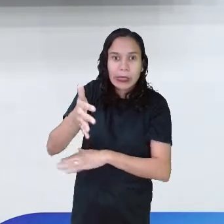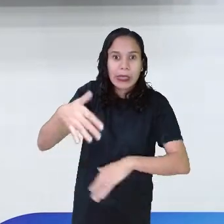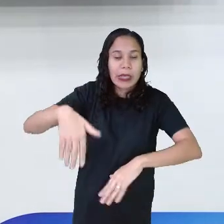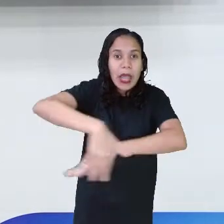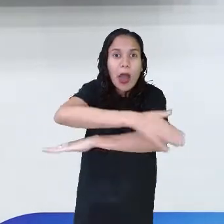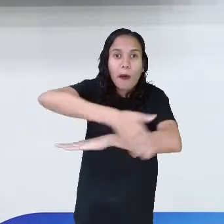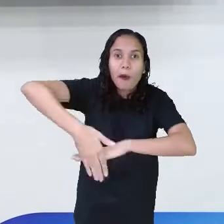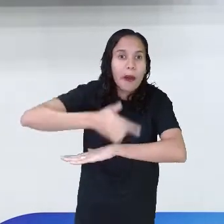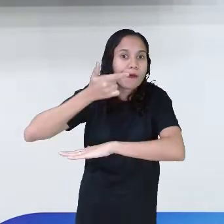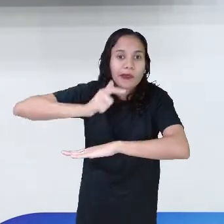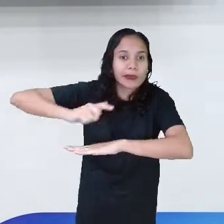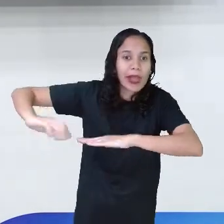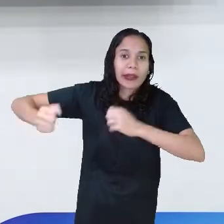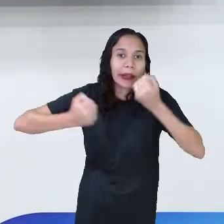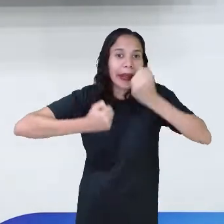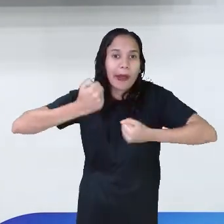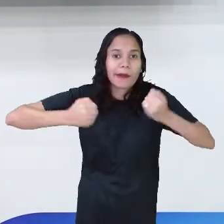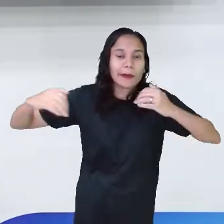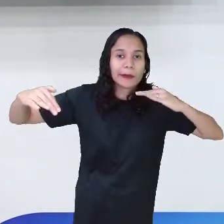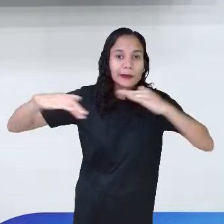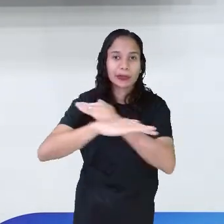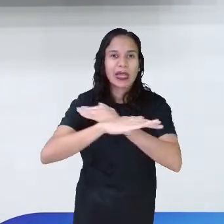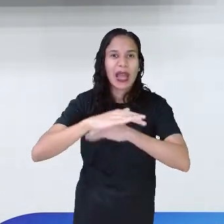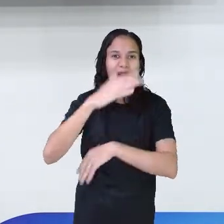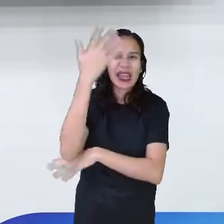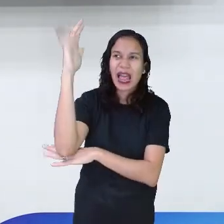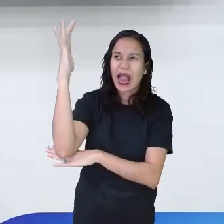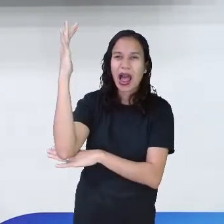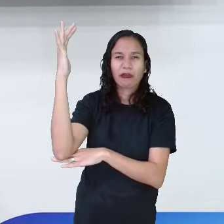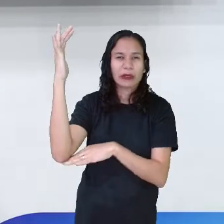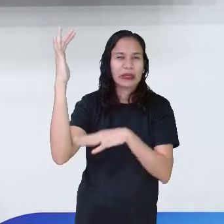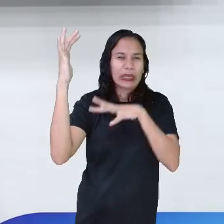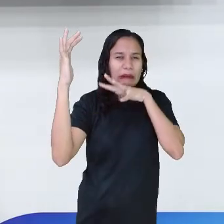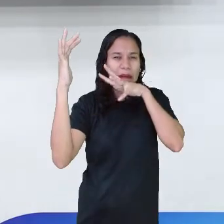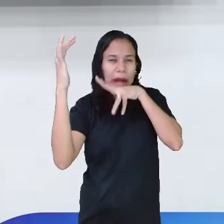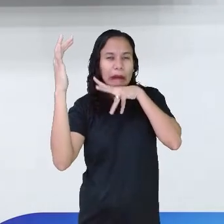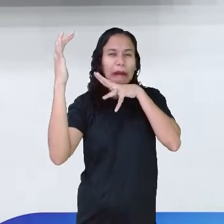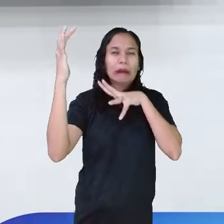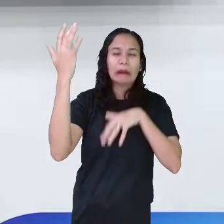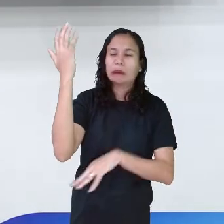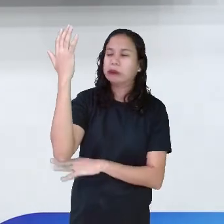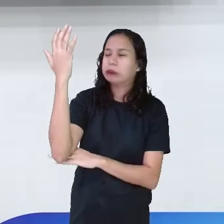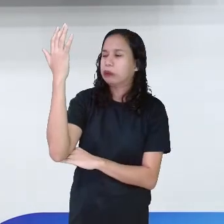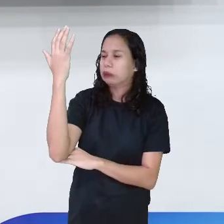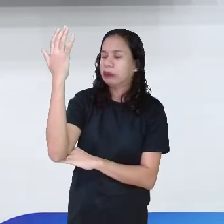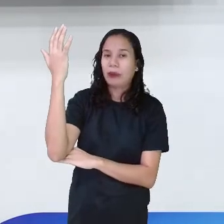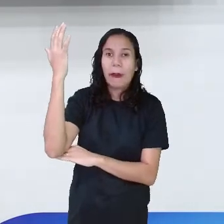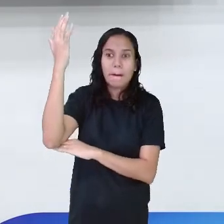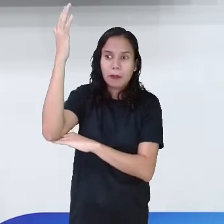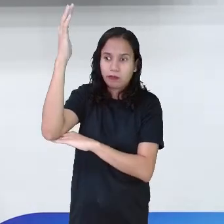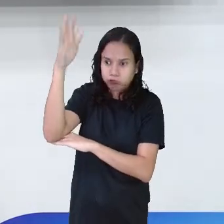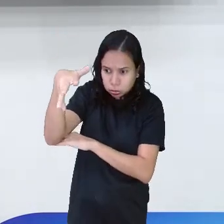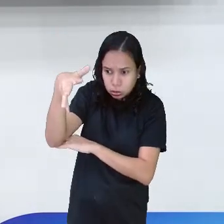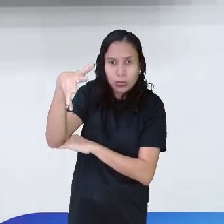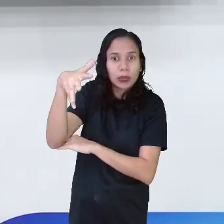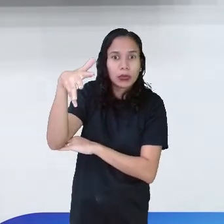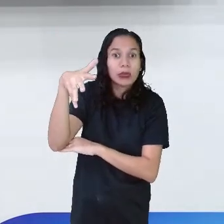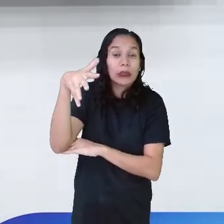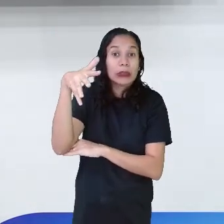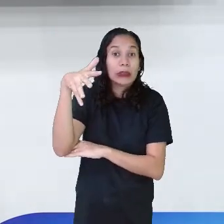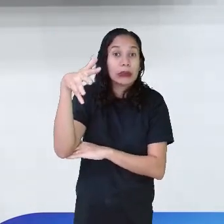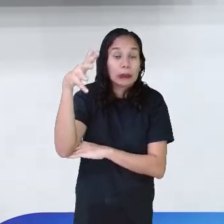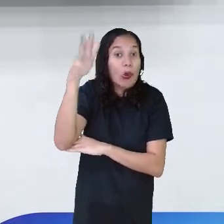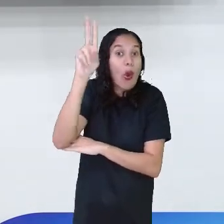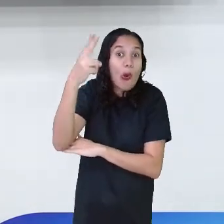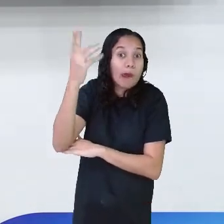virou notícia. Aquela árvore já estava um pouco assim, gasta, aí caiu ali um grande galho no meio do caminho, quem sabe a árvore